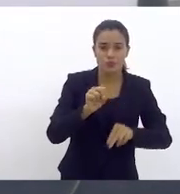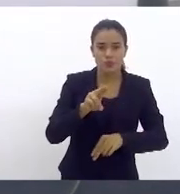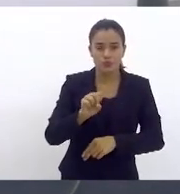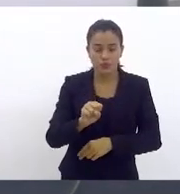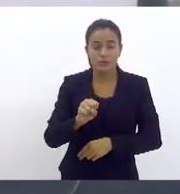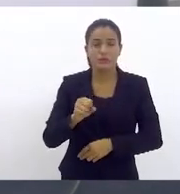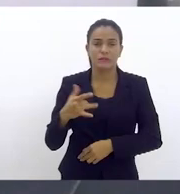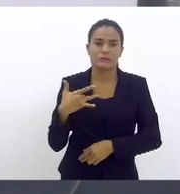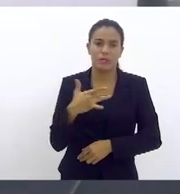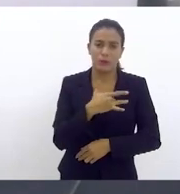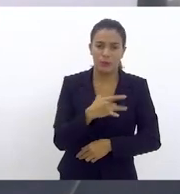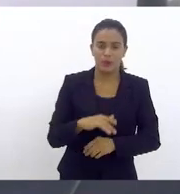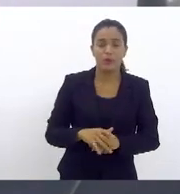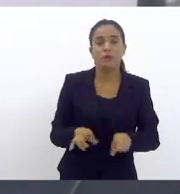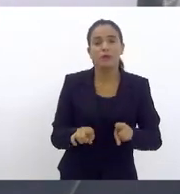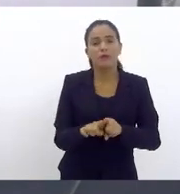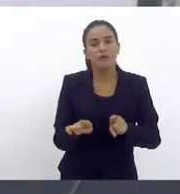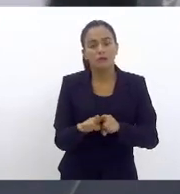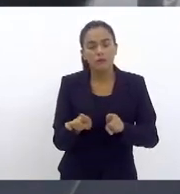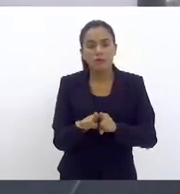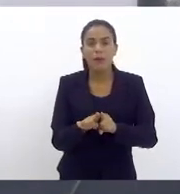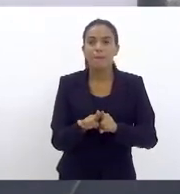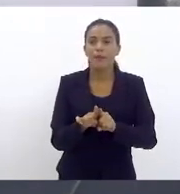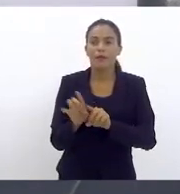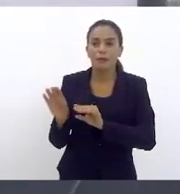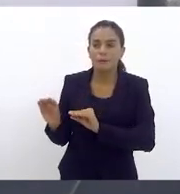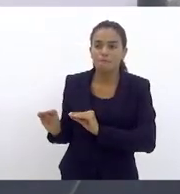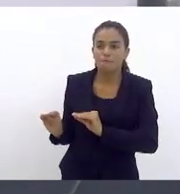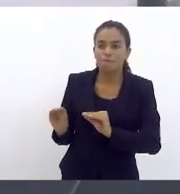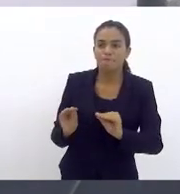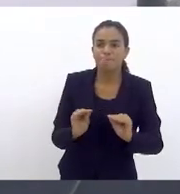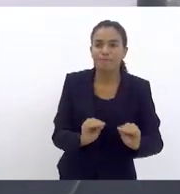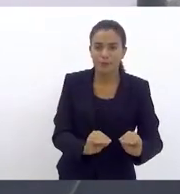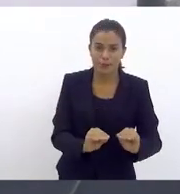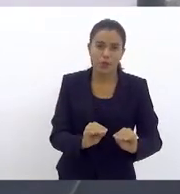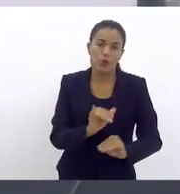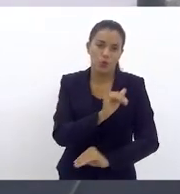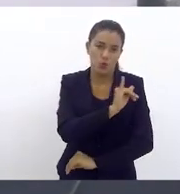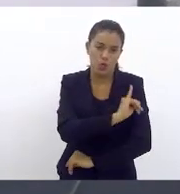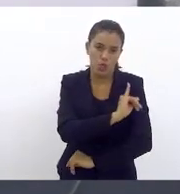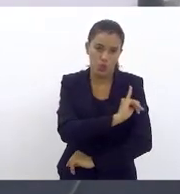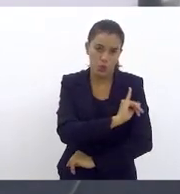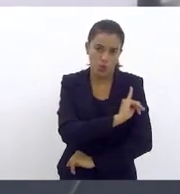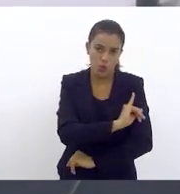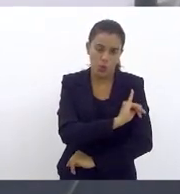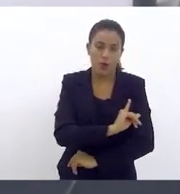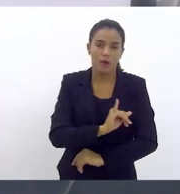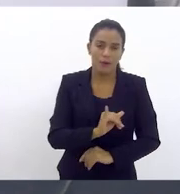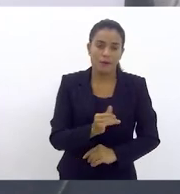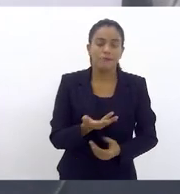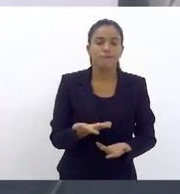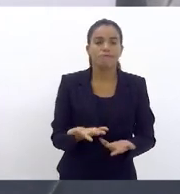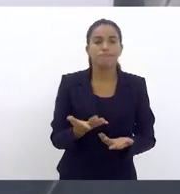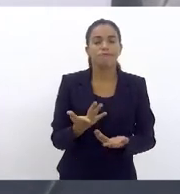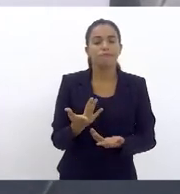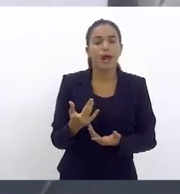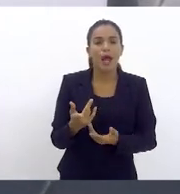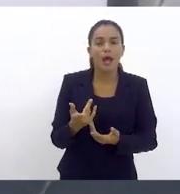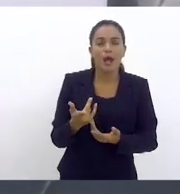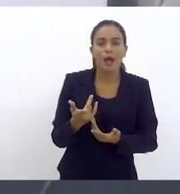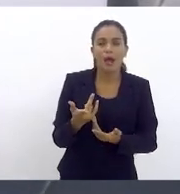em trazer um refugiado do Estado do Rio de Janeiro para fazer a sua indústria